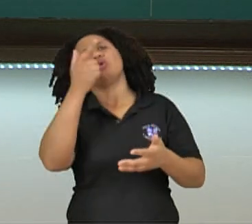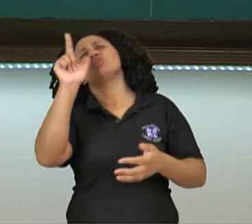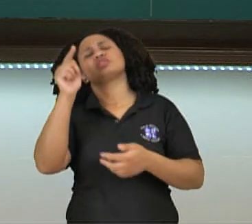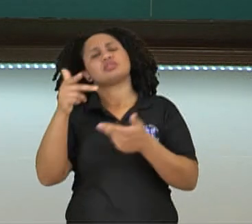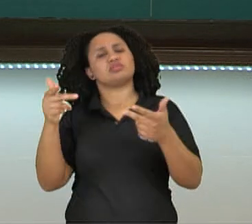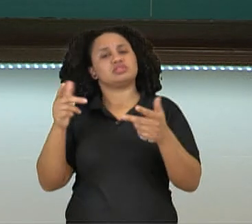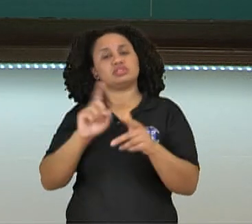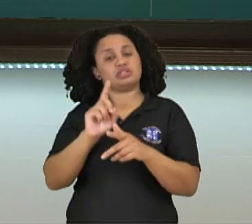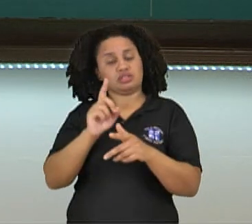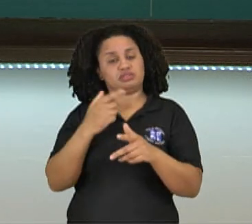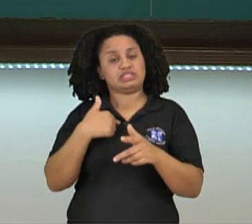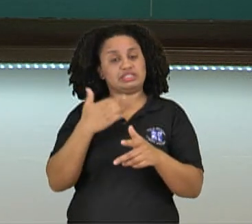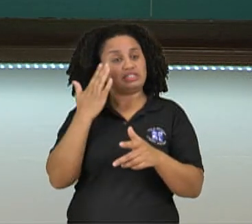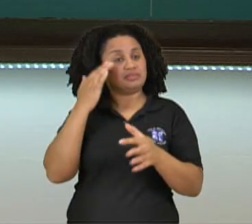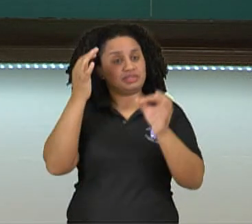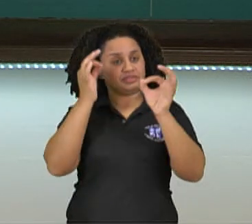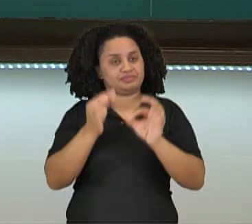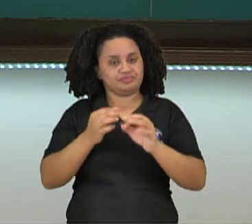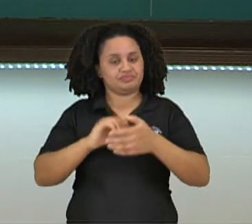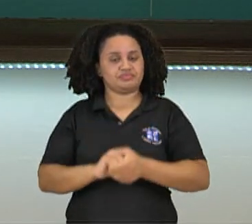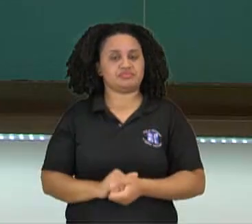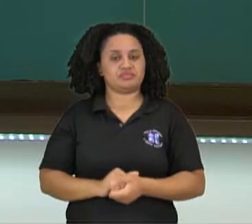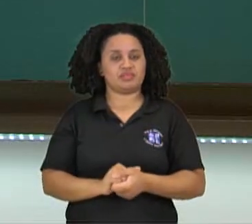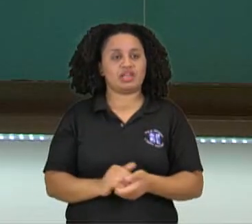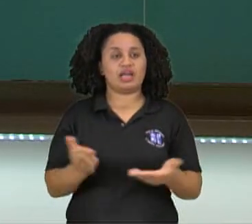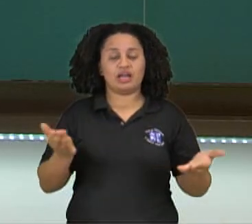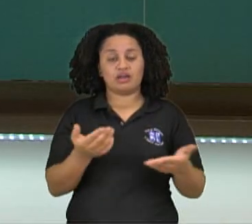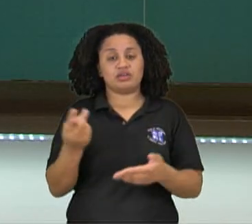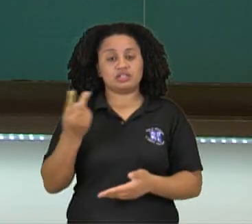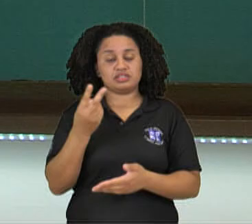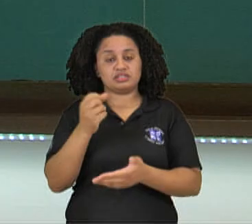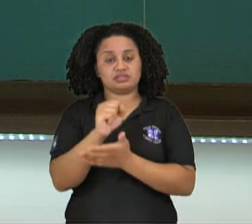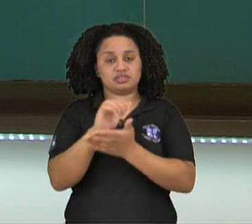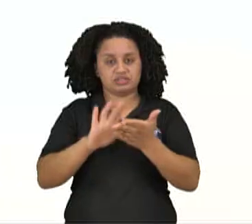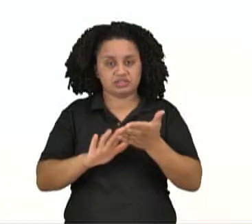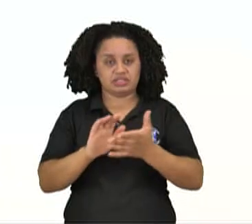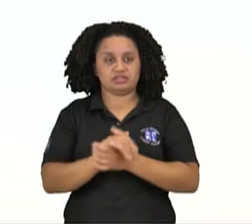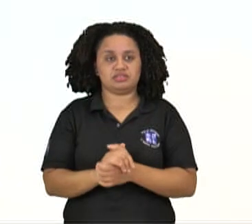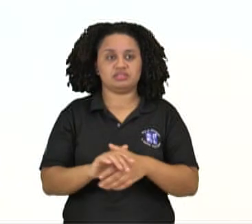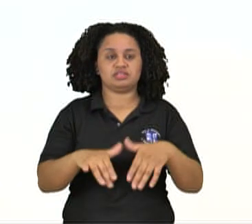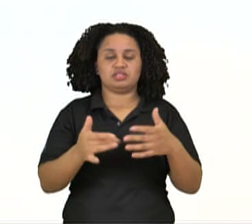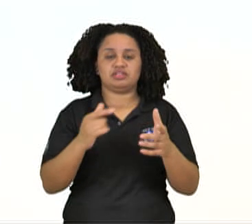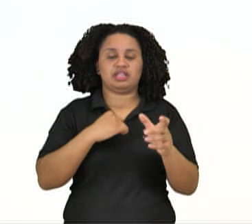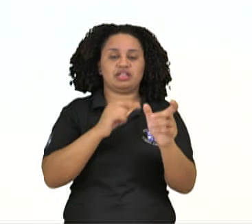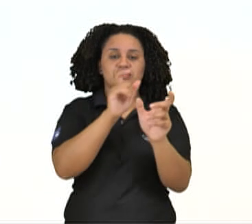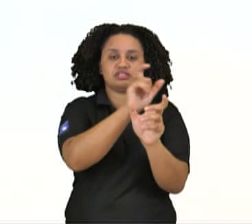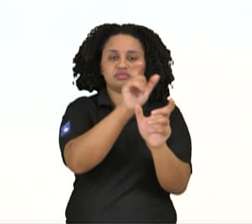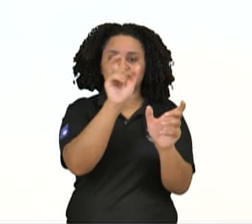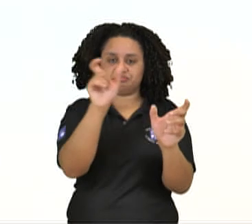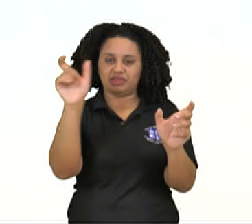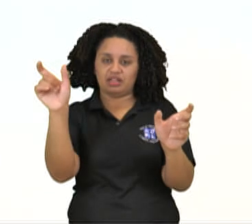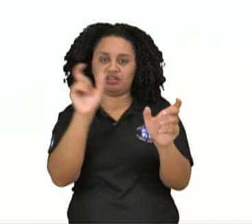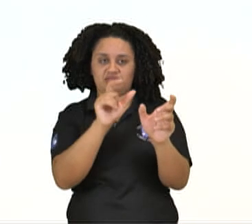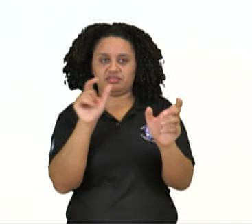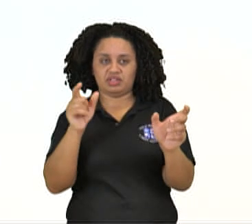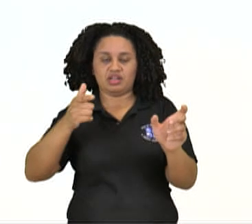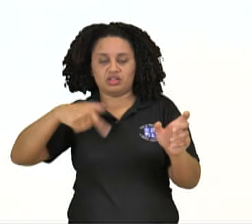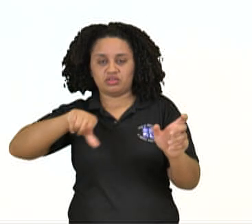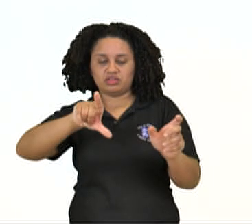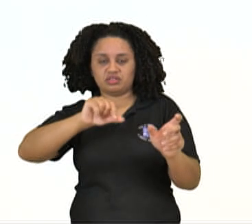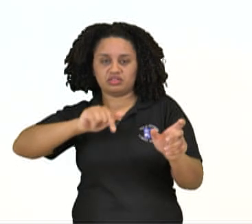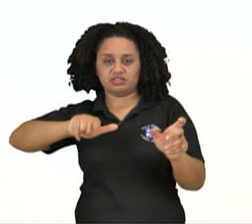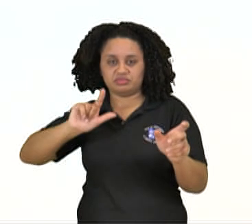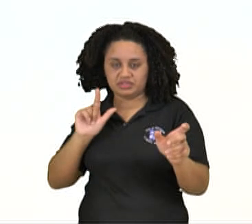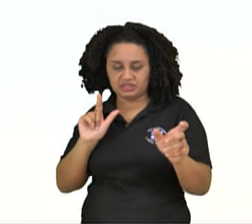coisa, certo? Vamos para a segunda atividade. Então, galera, observem aqui. Secretária, país, bebê e